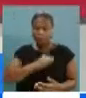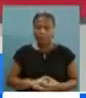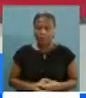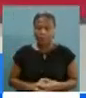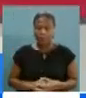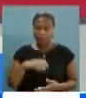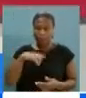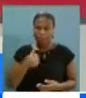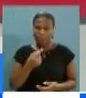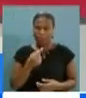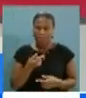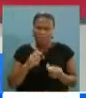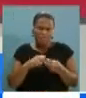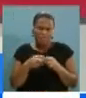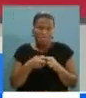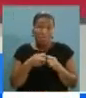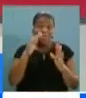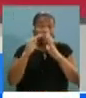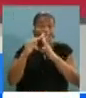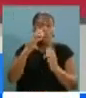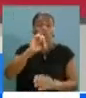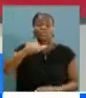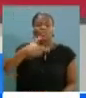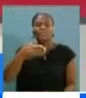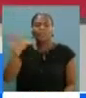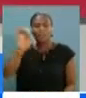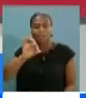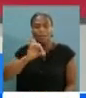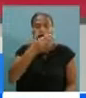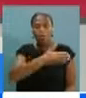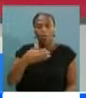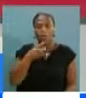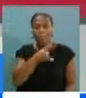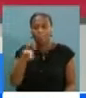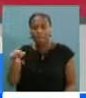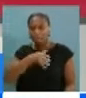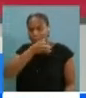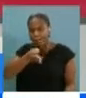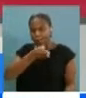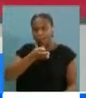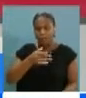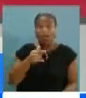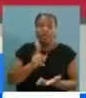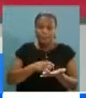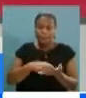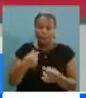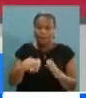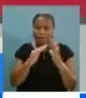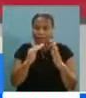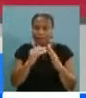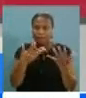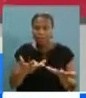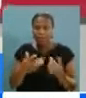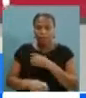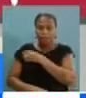Verde tem um déficit habitacional de 8,7%, o que significa que cerca de 11 mil agregados familiares necessitam de casa